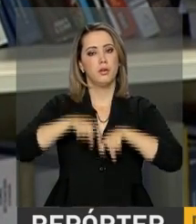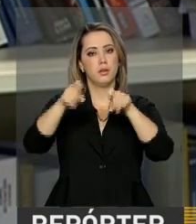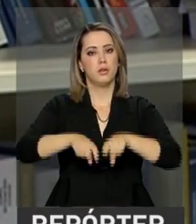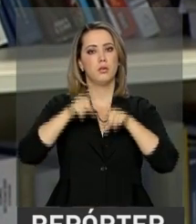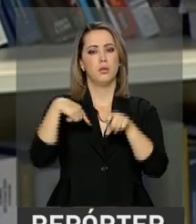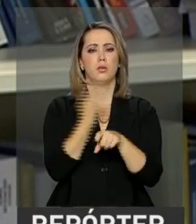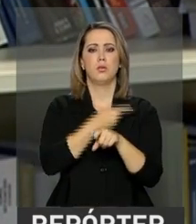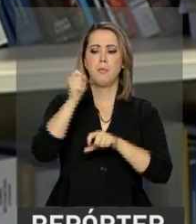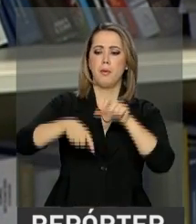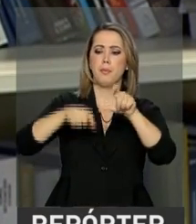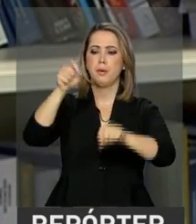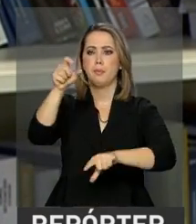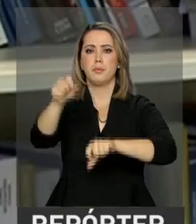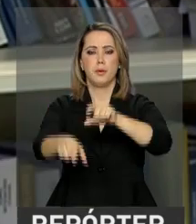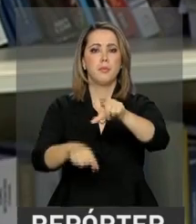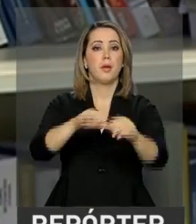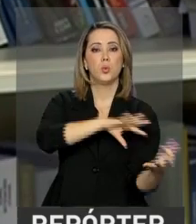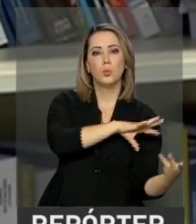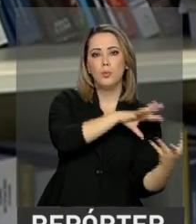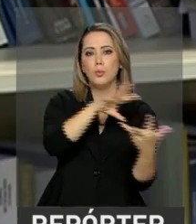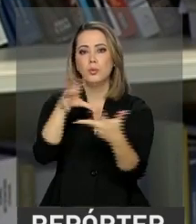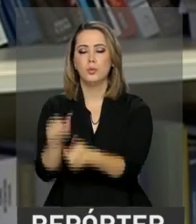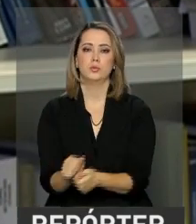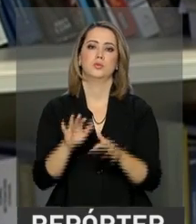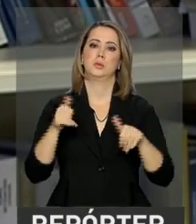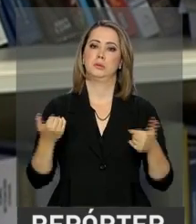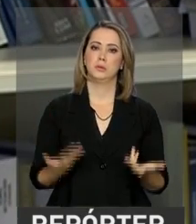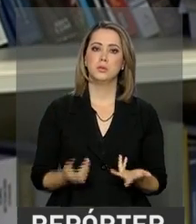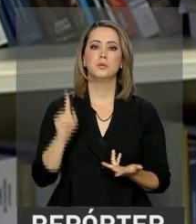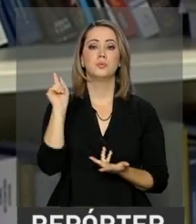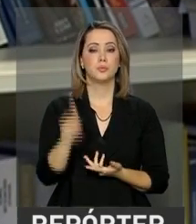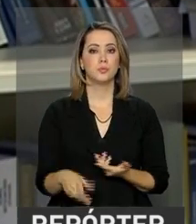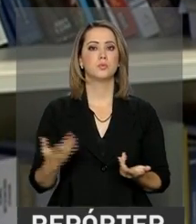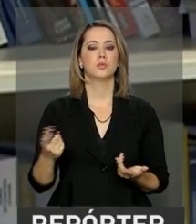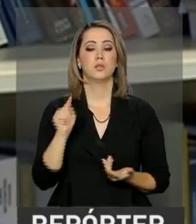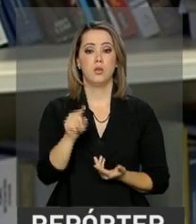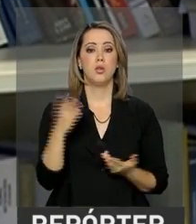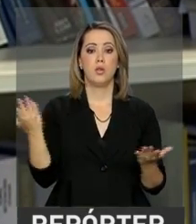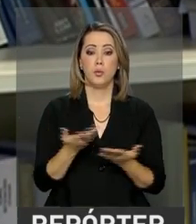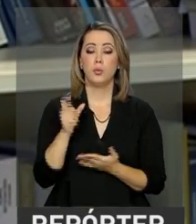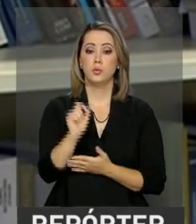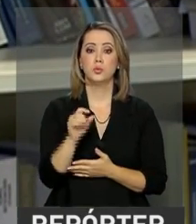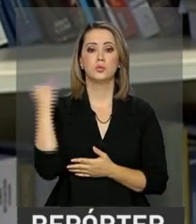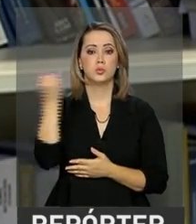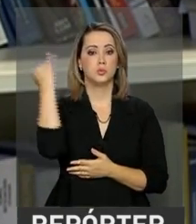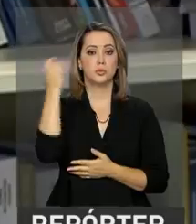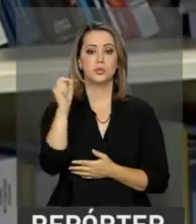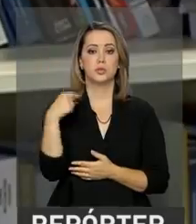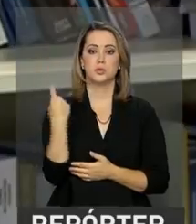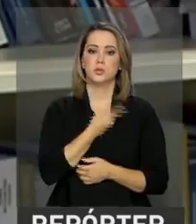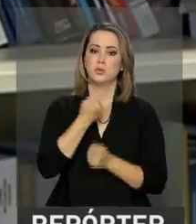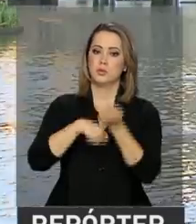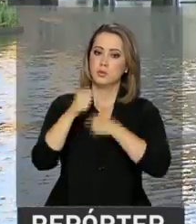dos maiores produtores agrícolas do mundo e portanto eh isso hoje é fundamental pra